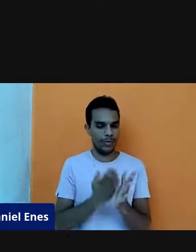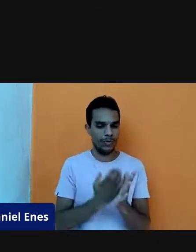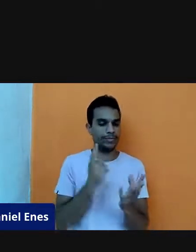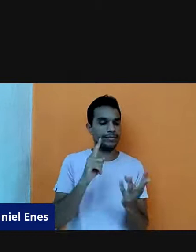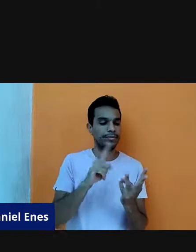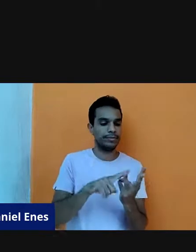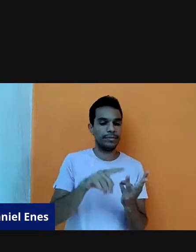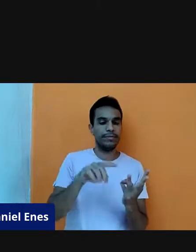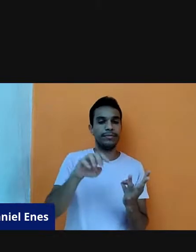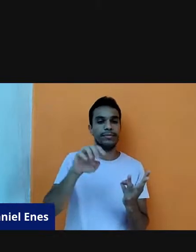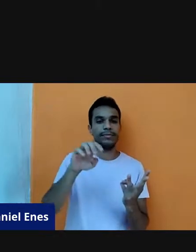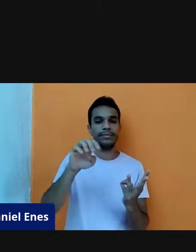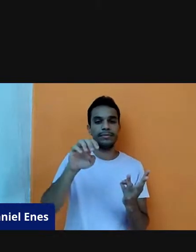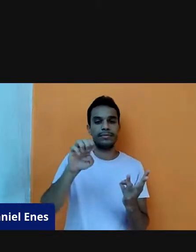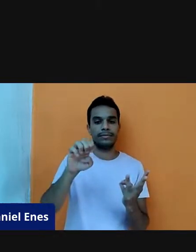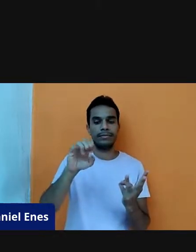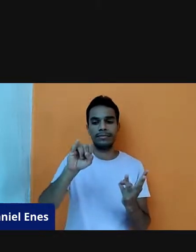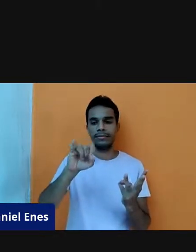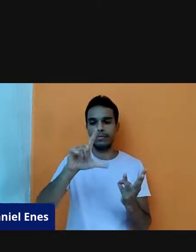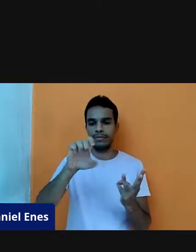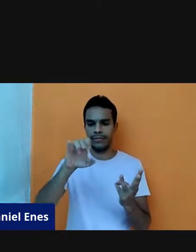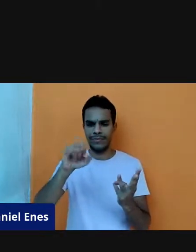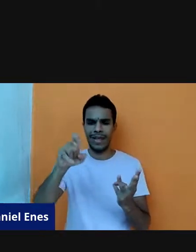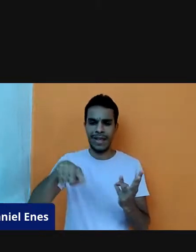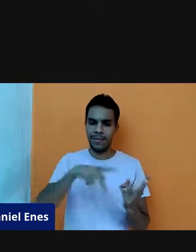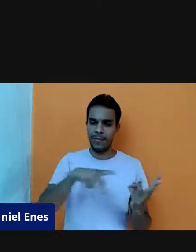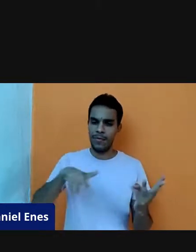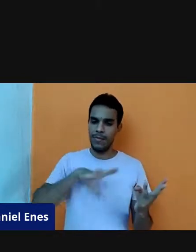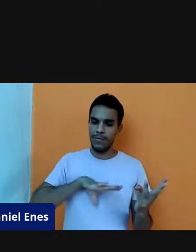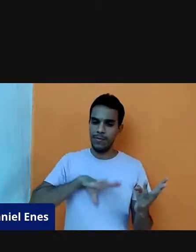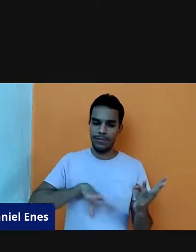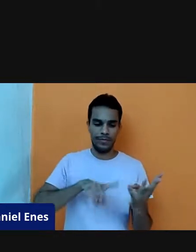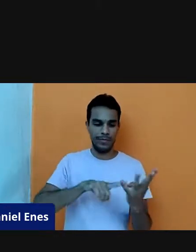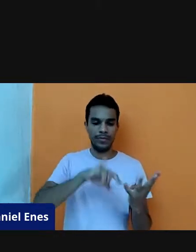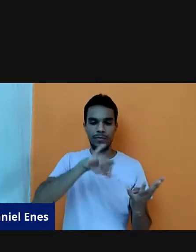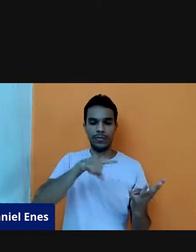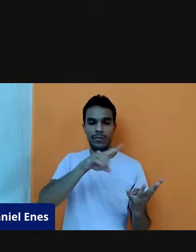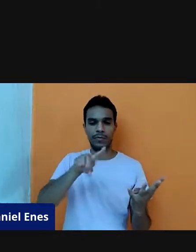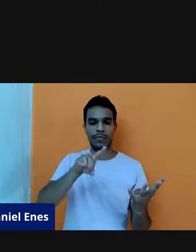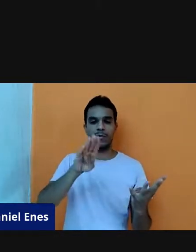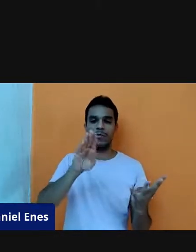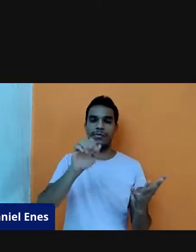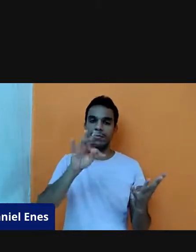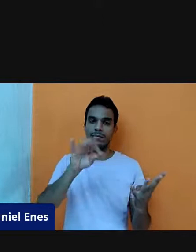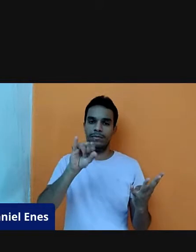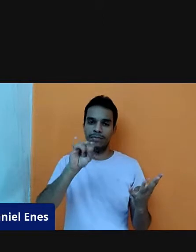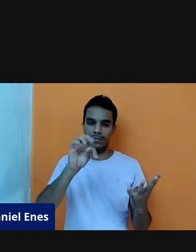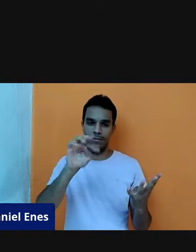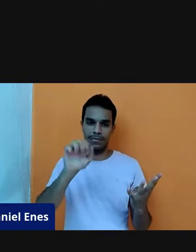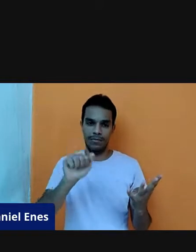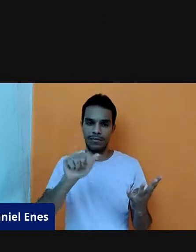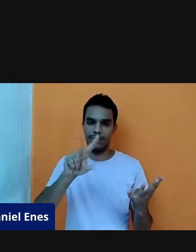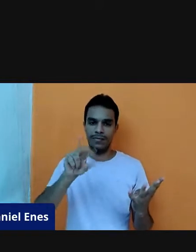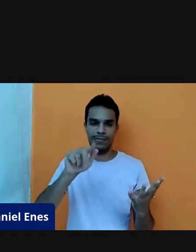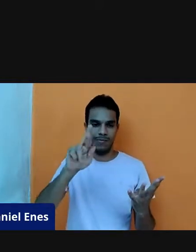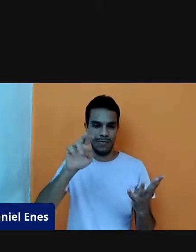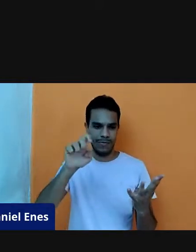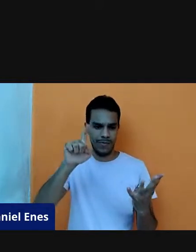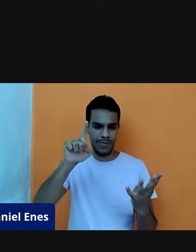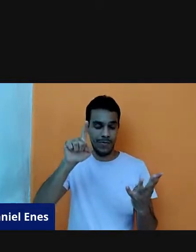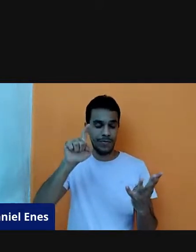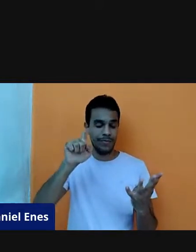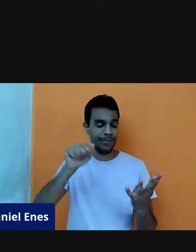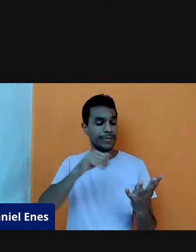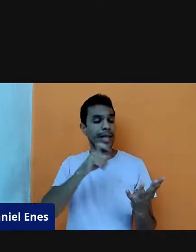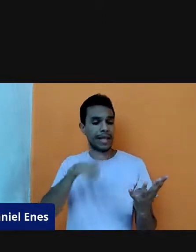Ileia Lima, que é professora de português, João Batista Alvarenga, que é técnico administrativo,